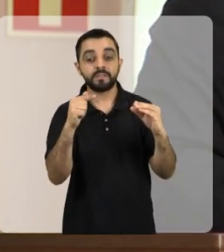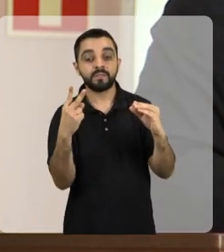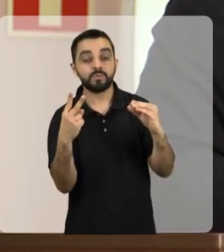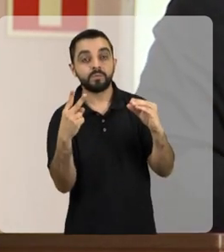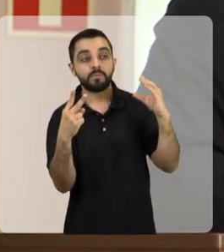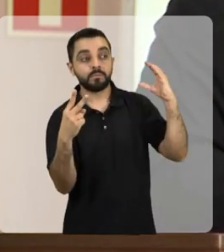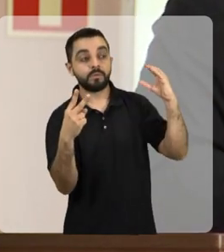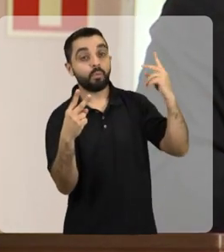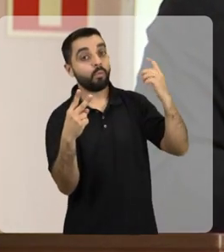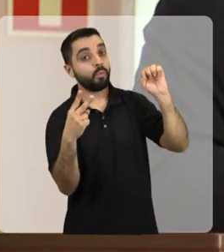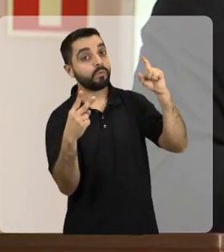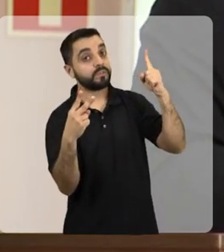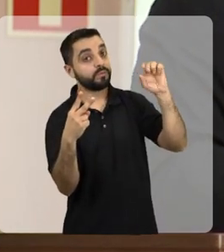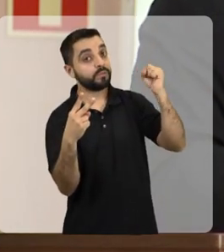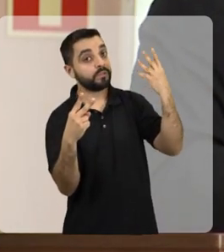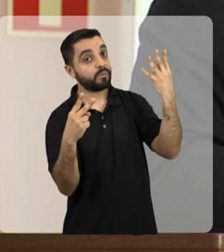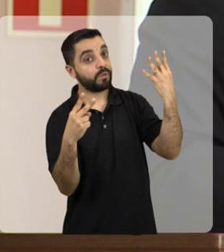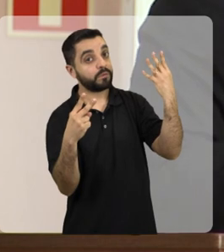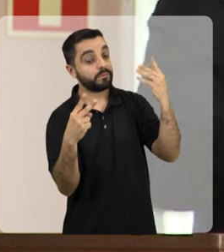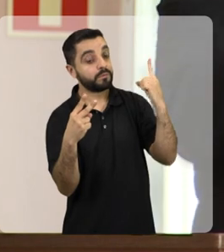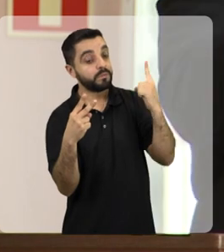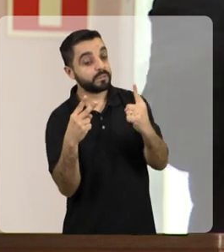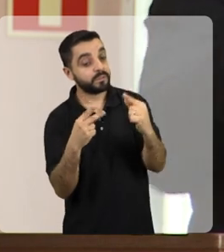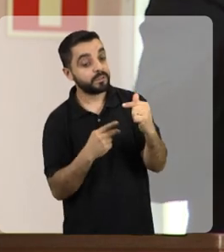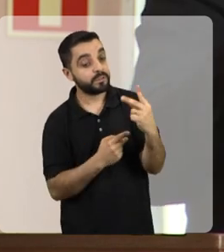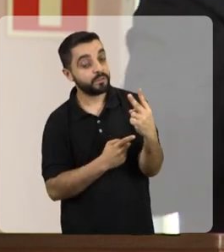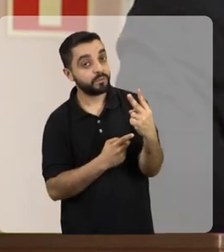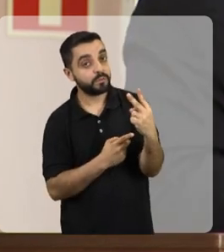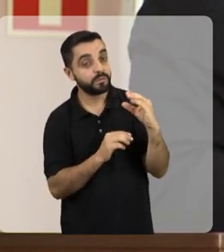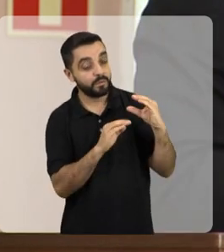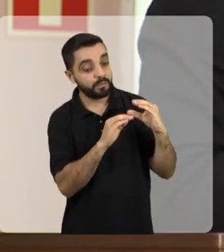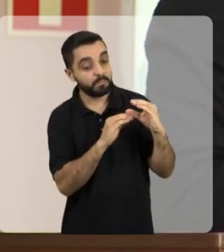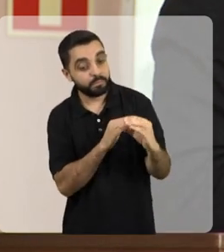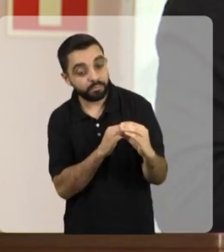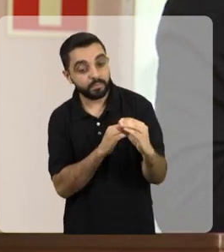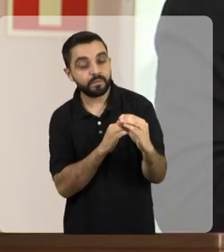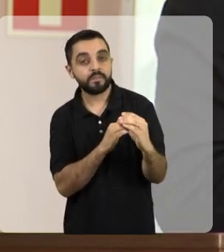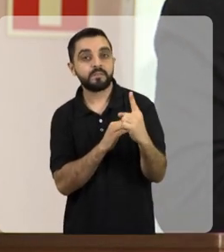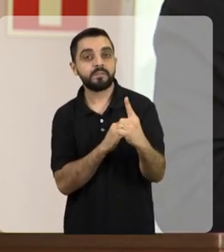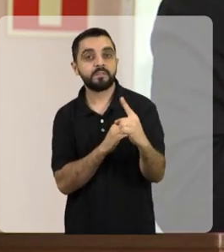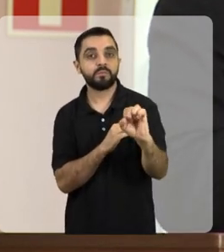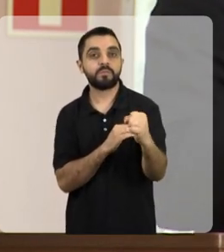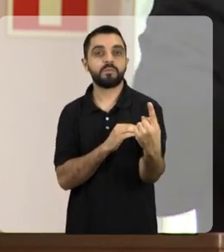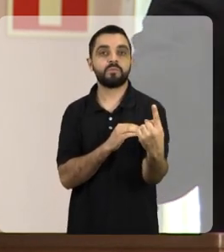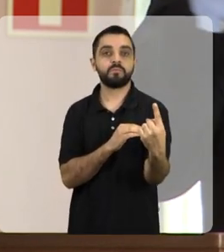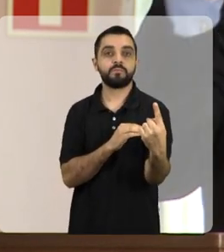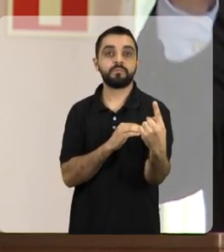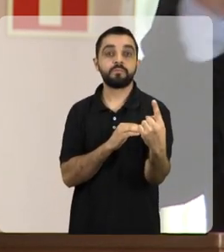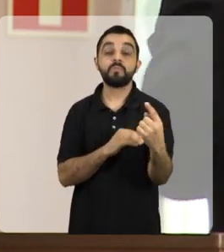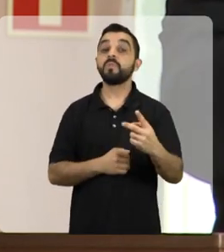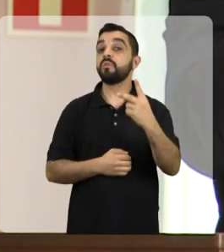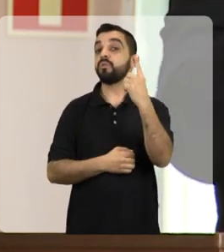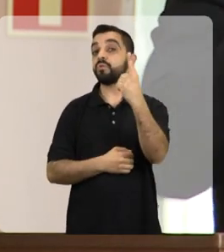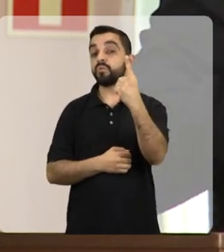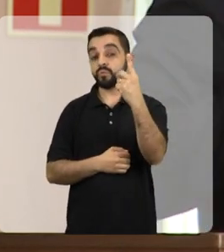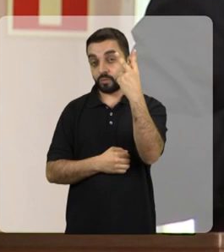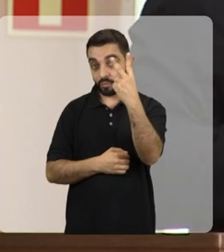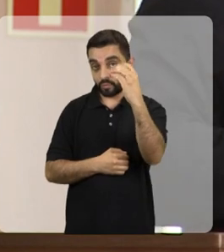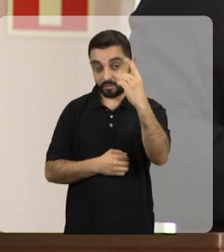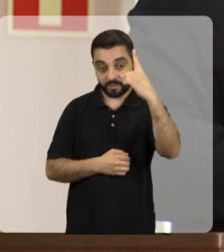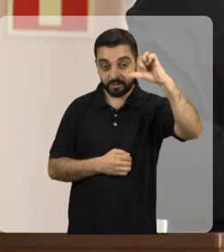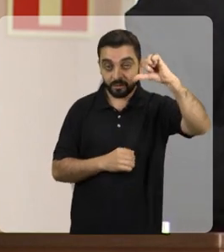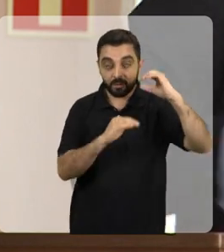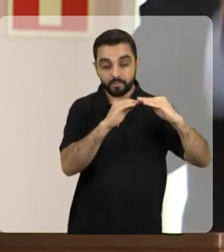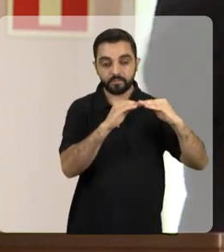queda. Em 2018, 161, outra queda. Em 2019,